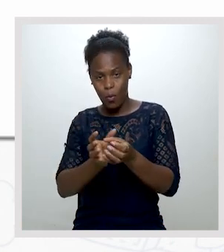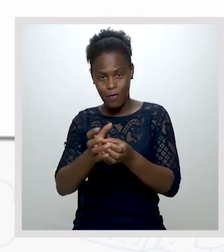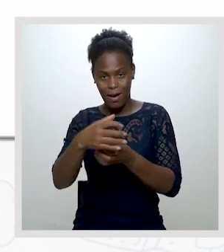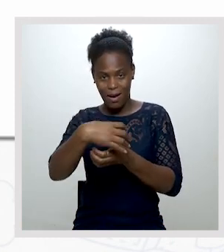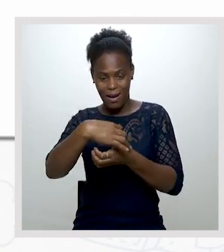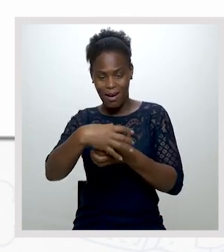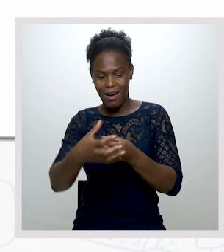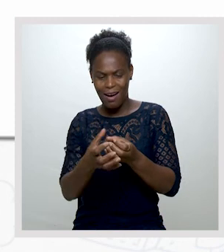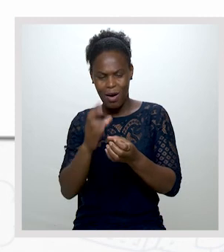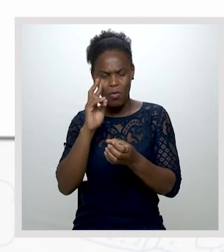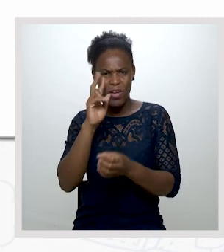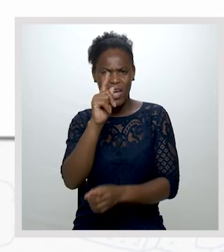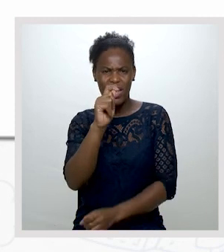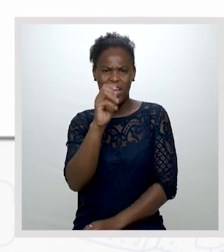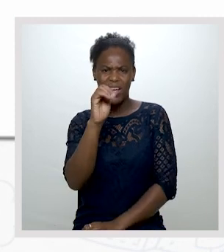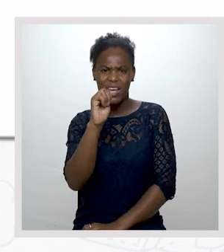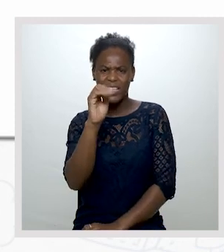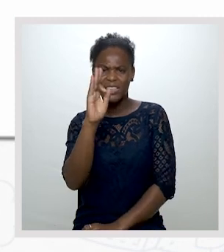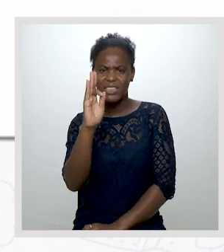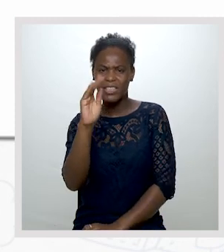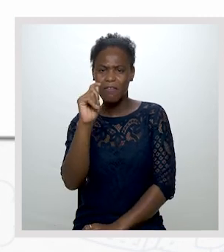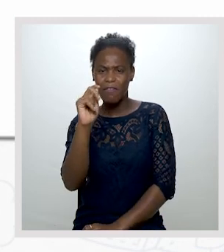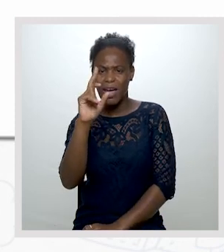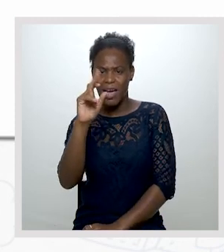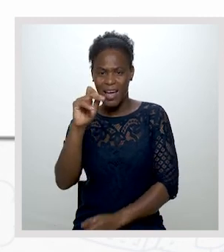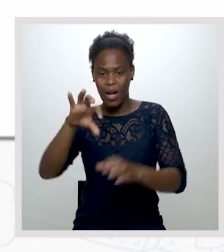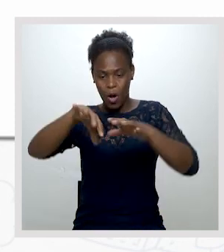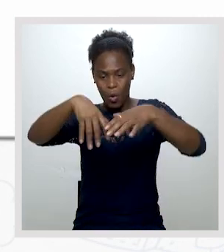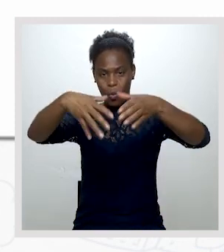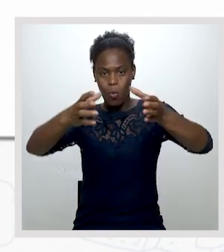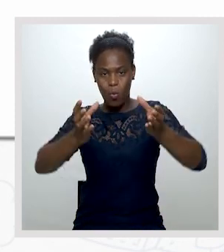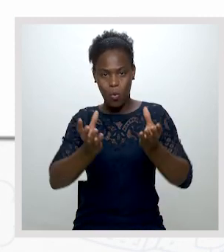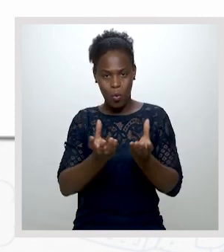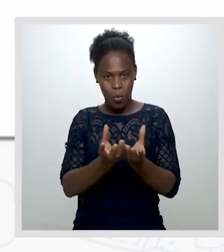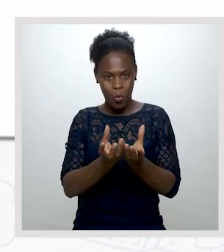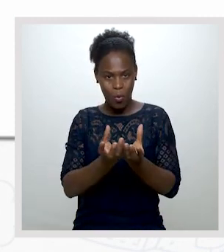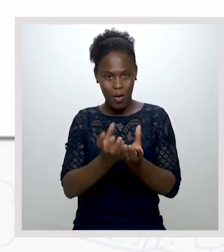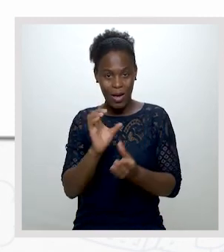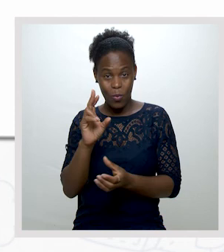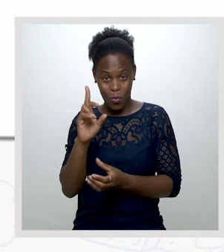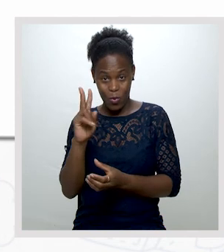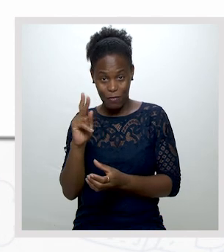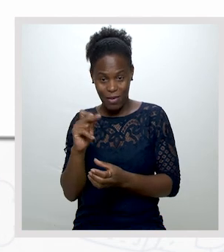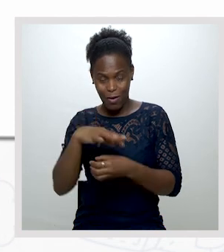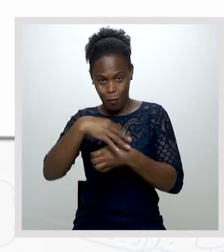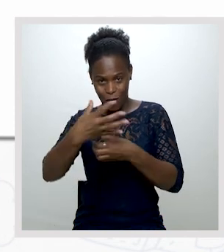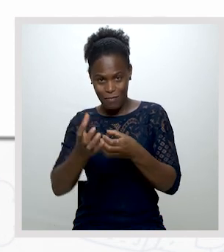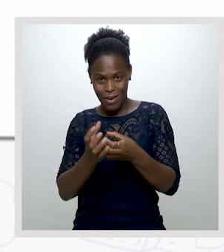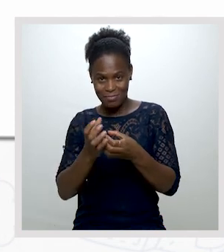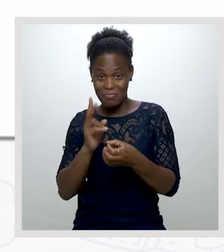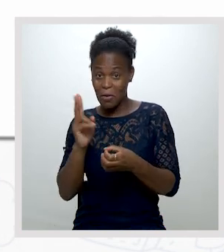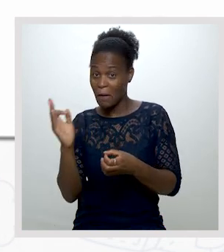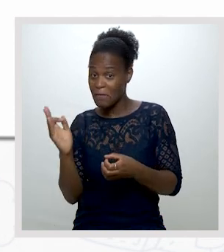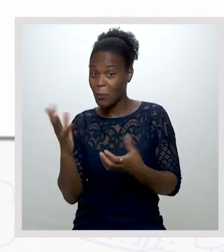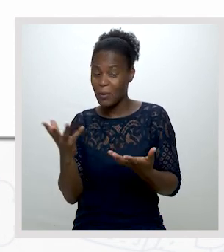Pensem bem. Estão a ver a esfera? Aquela bola? Pensem. Afirmação